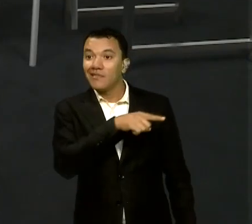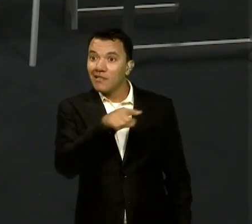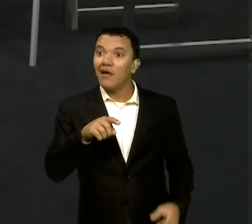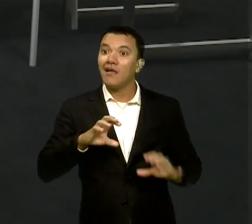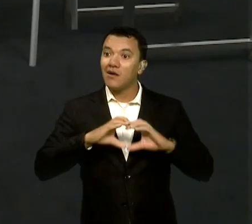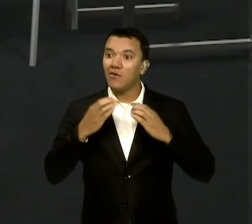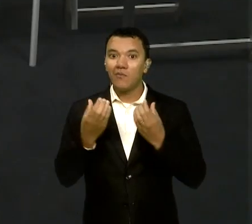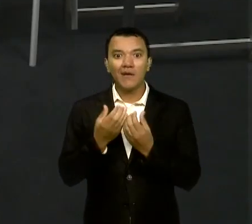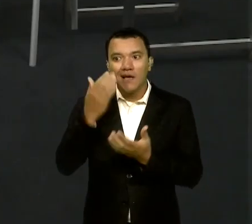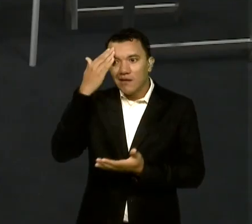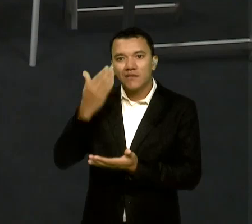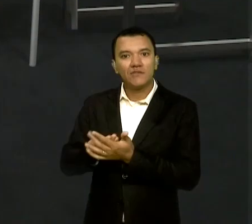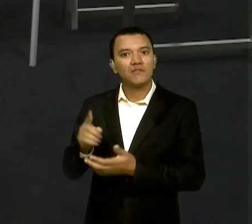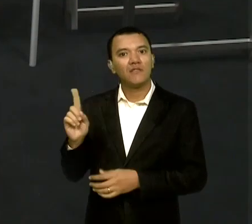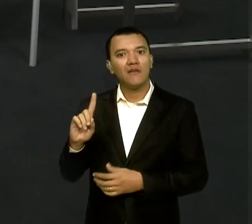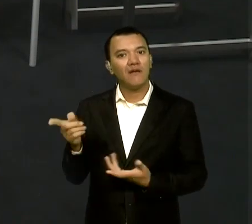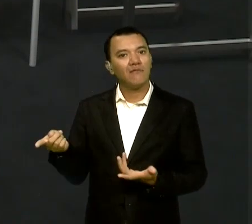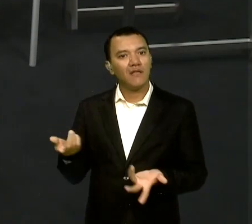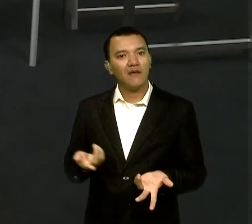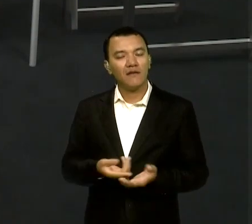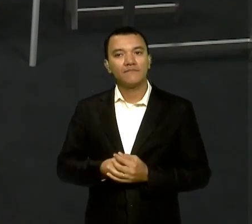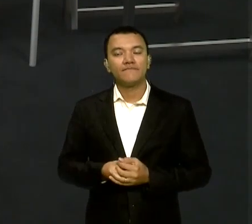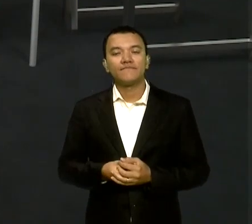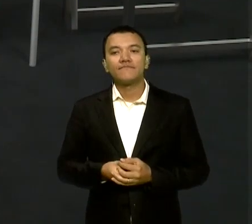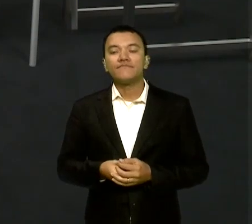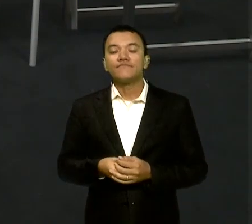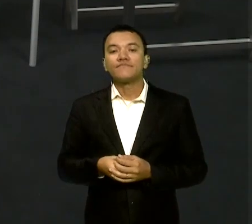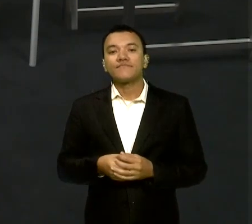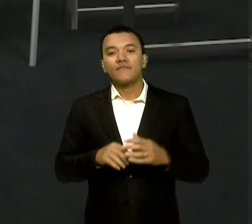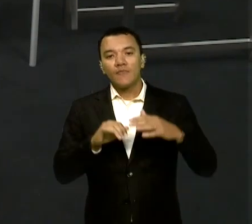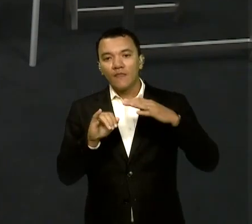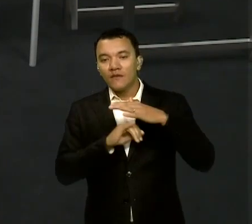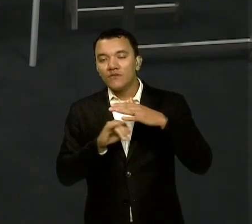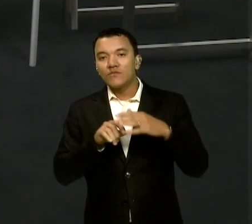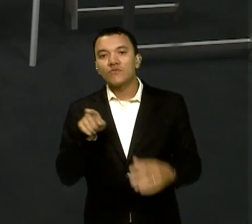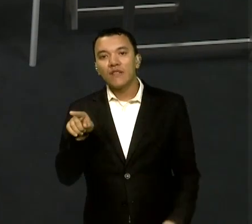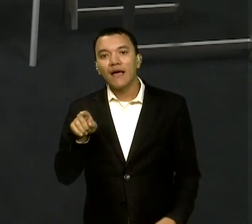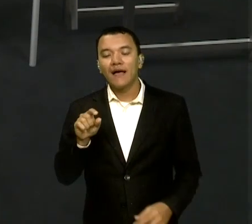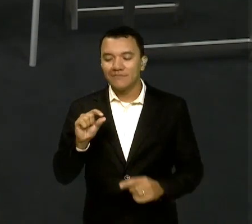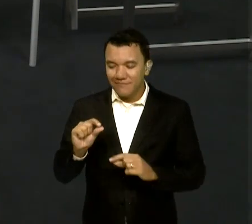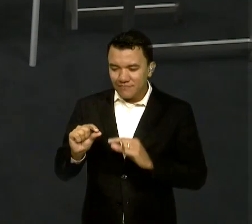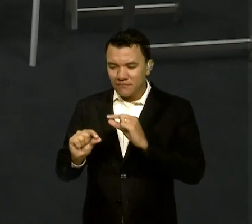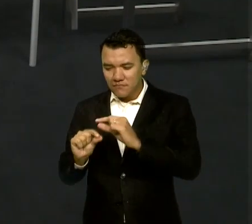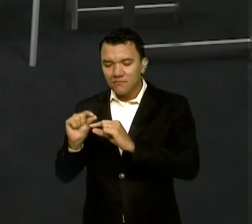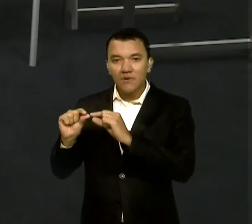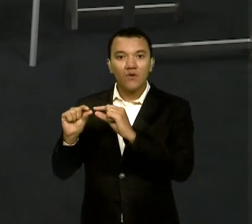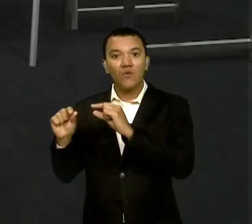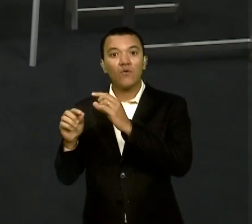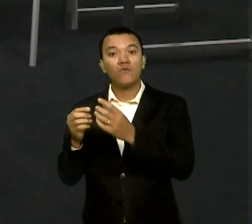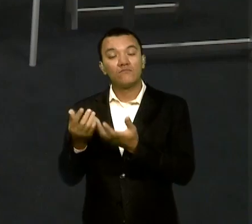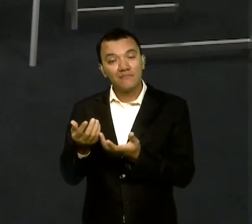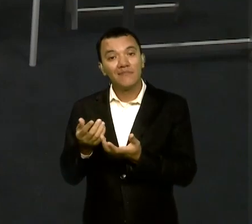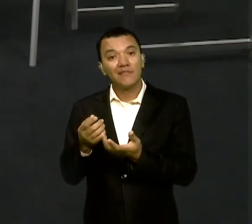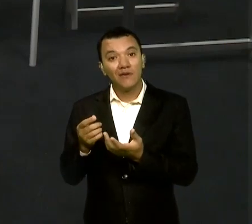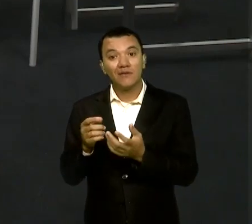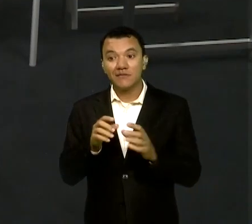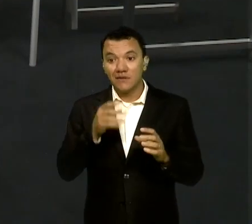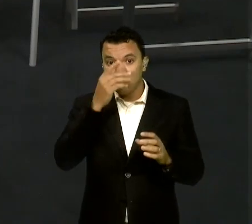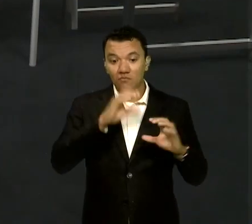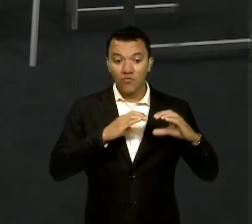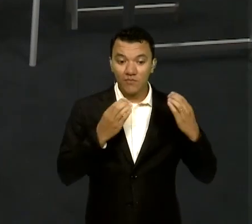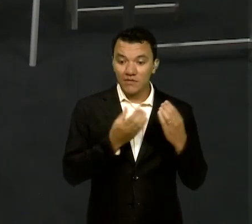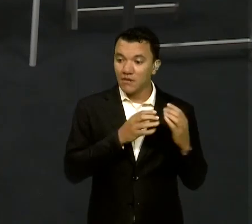não acredita, não acredita, né? E o Maricota, o sistema de formiguinha, foi assim que a gente ganhou visibilidade na própria